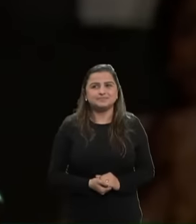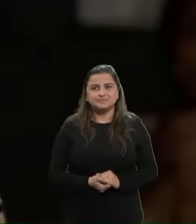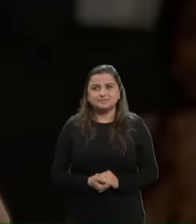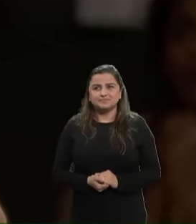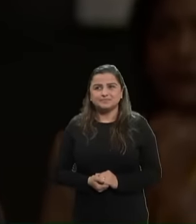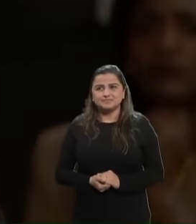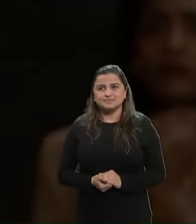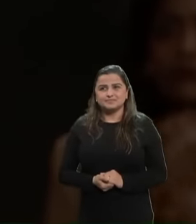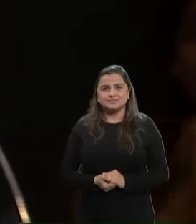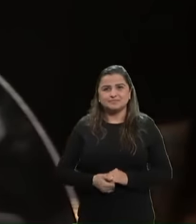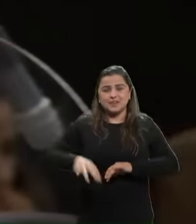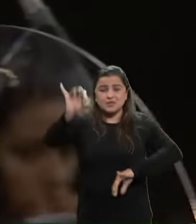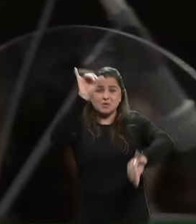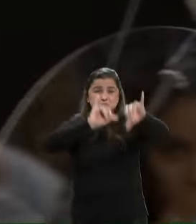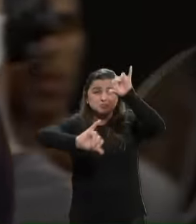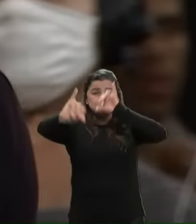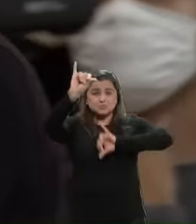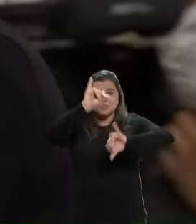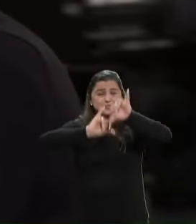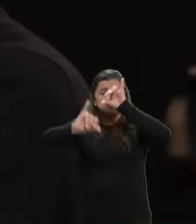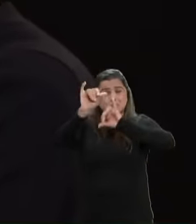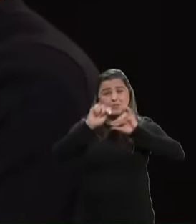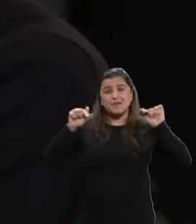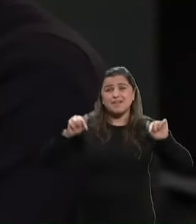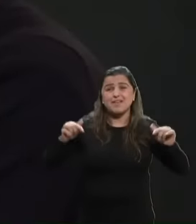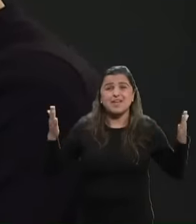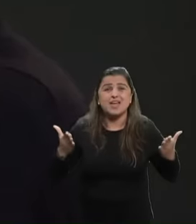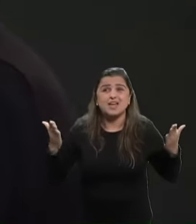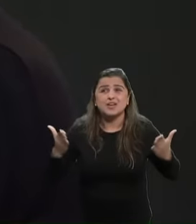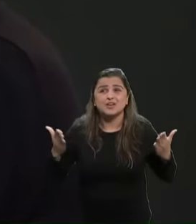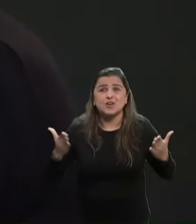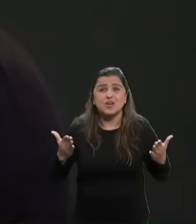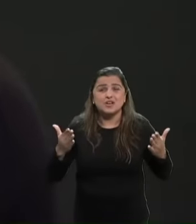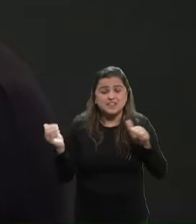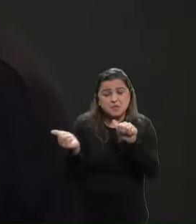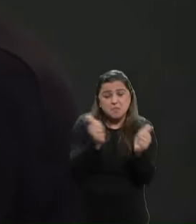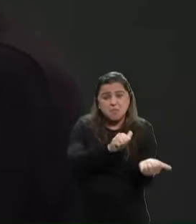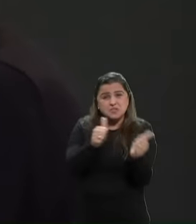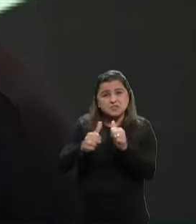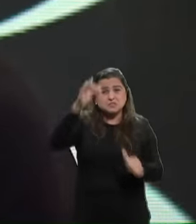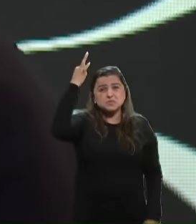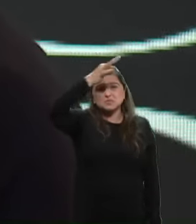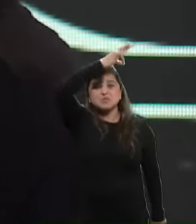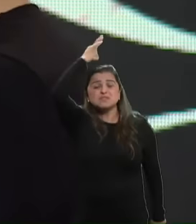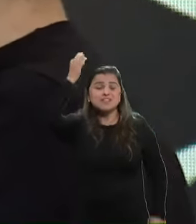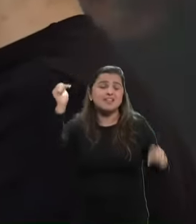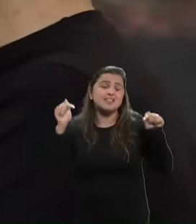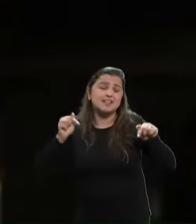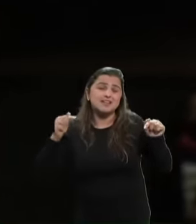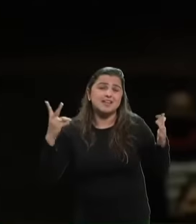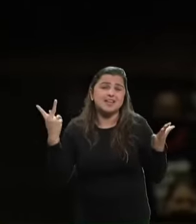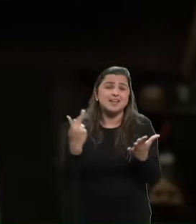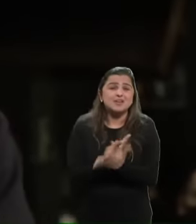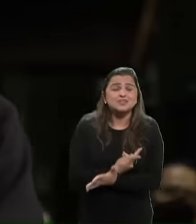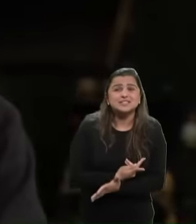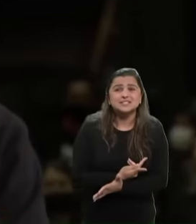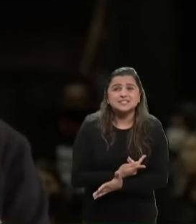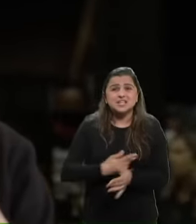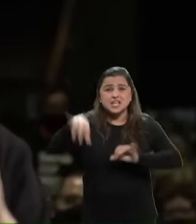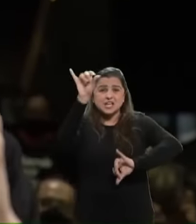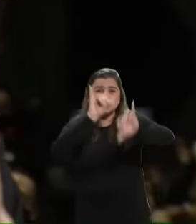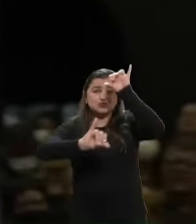Va a ser una unción tan grande que va a tener batismo de Espíritu Santo. Va a ser una unción tan grande